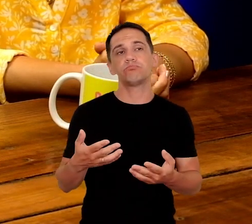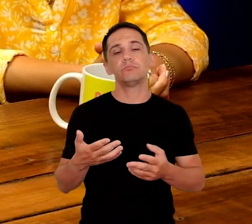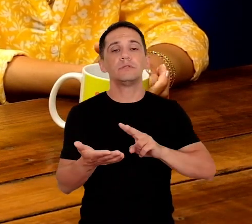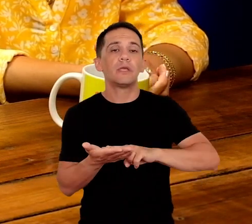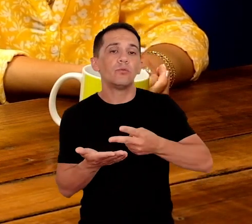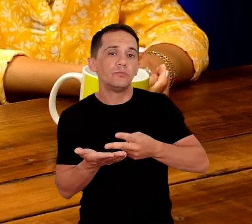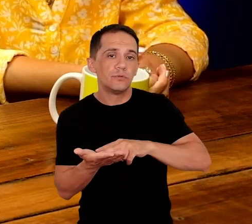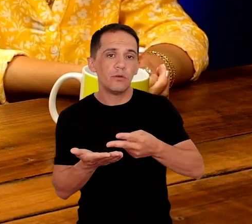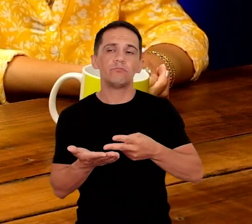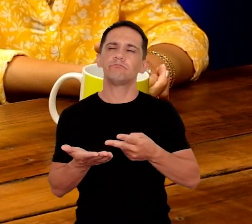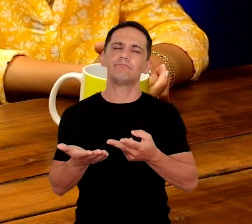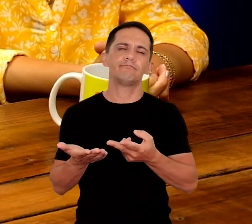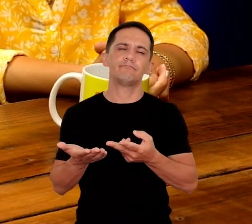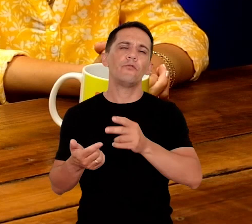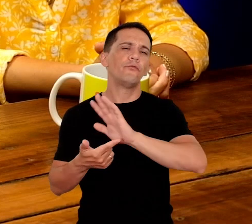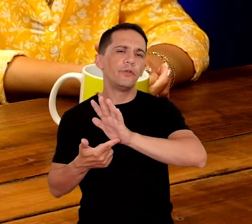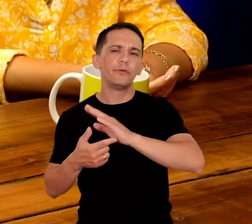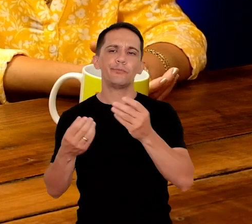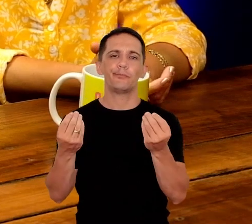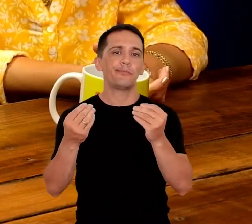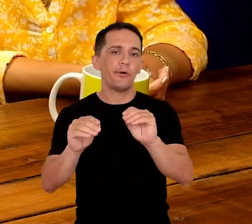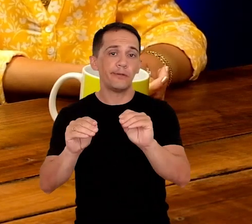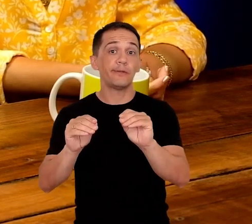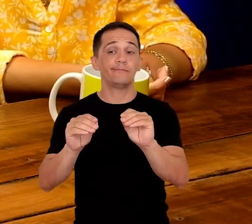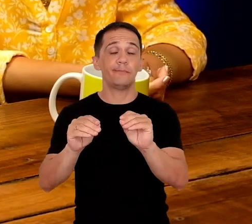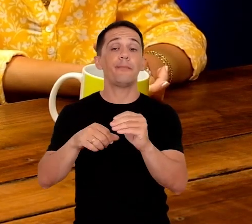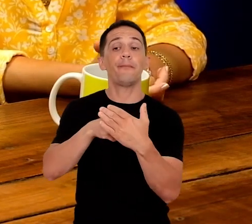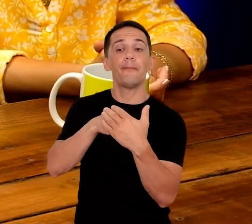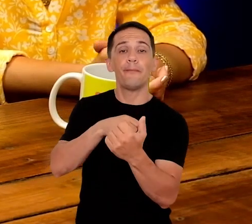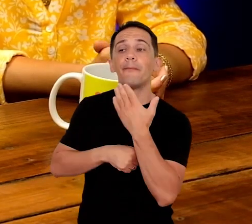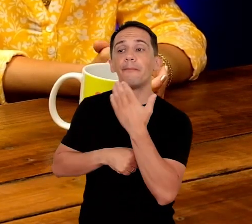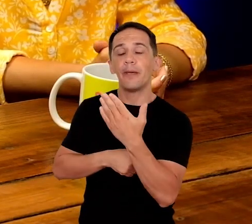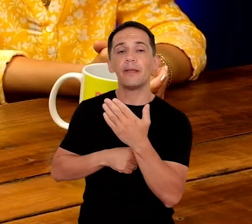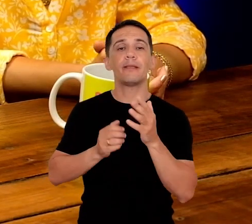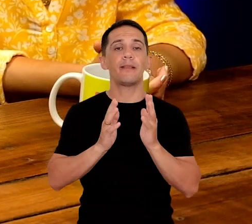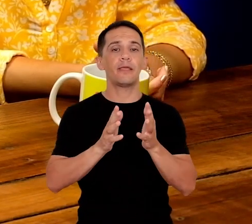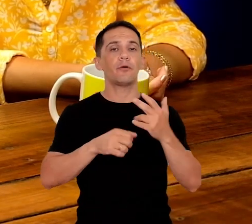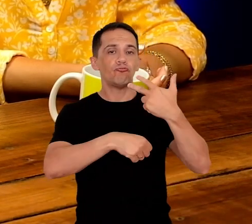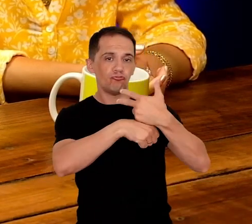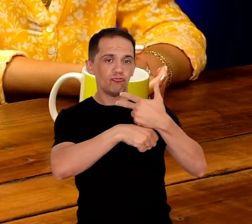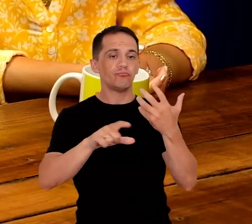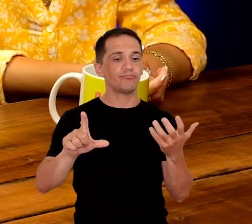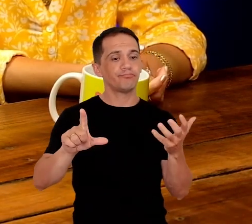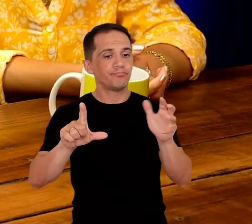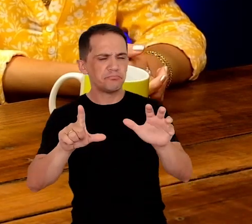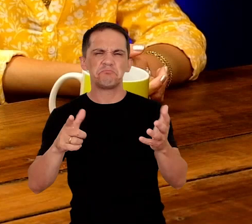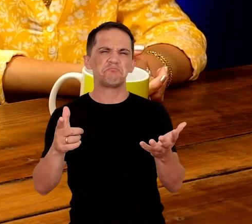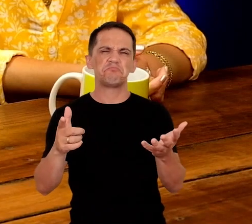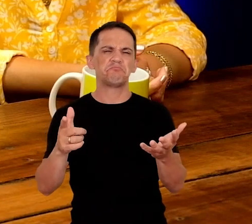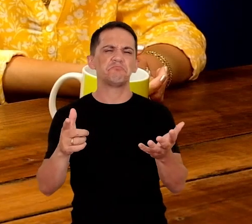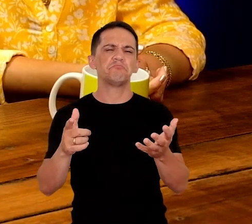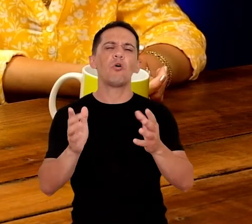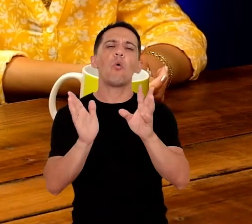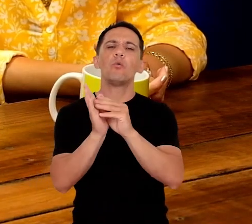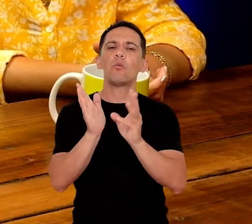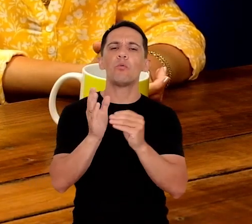lá vai colocar um vídeo institucional nas redes sociais mesmo, né? Ou seja, no Instagram, no LinkedIn, no YouTube, eles